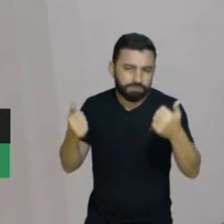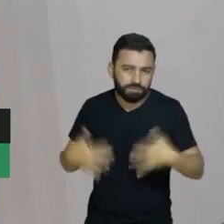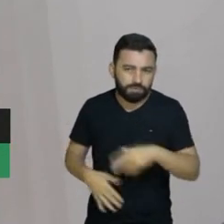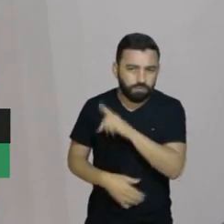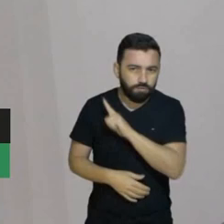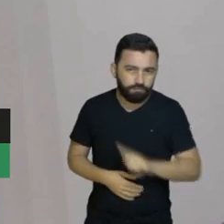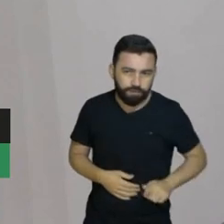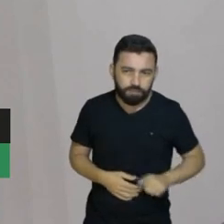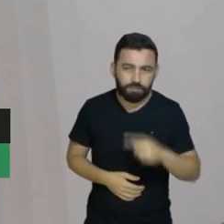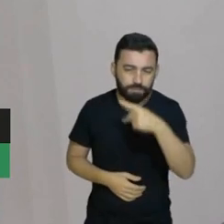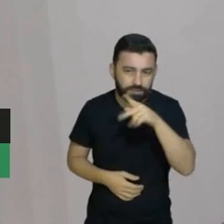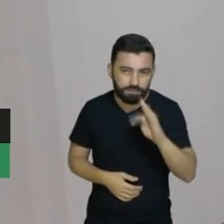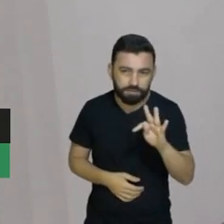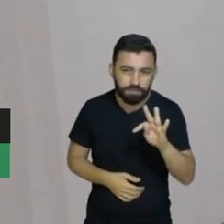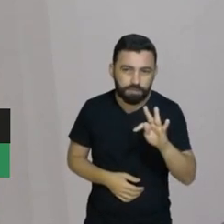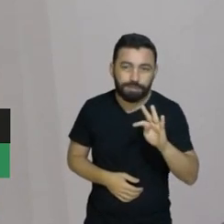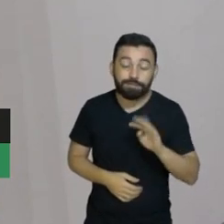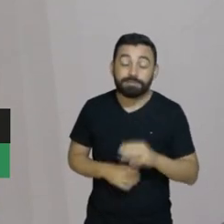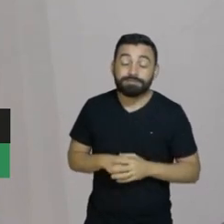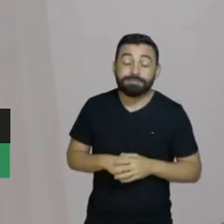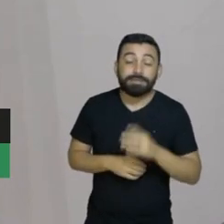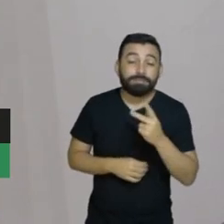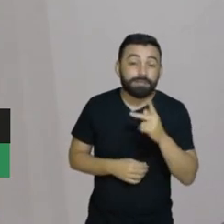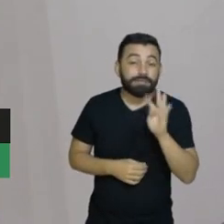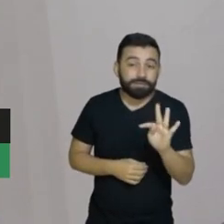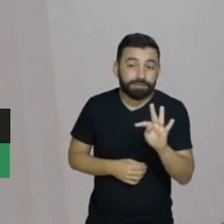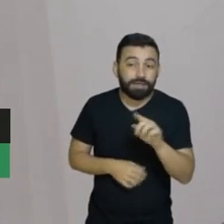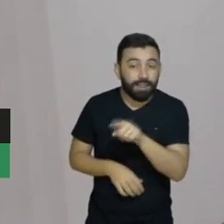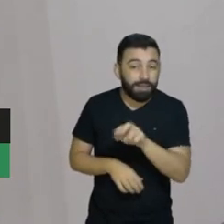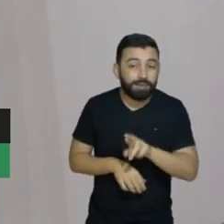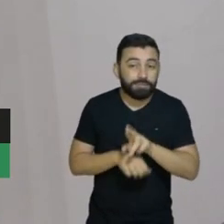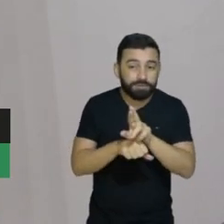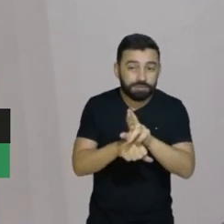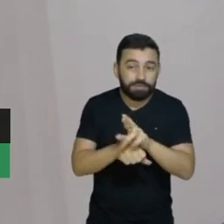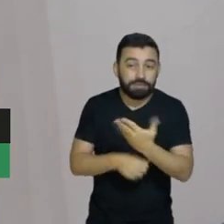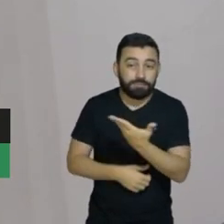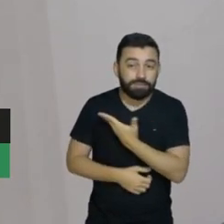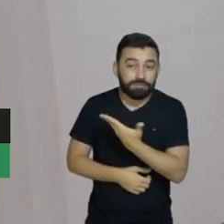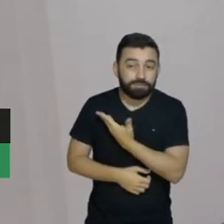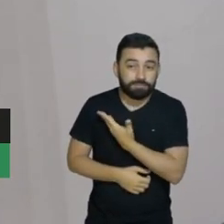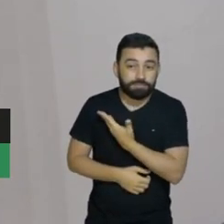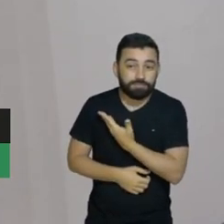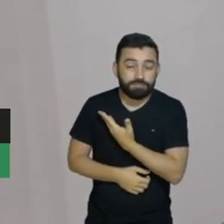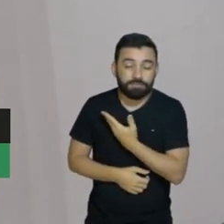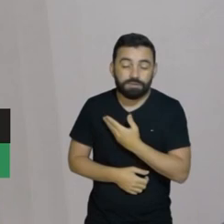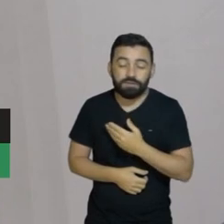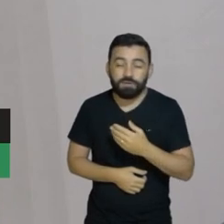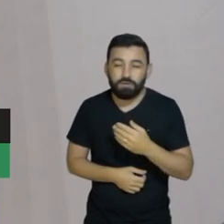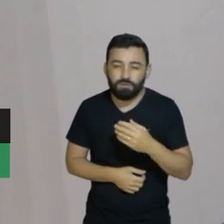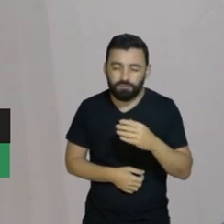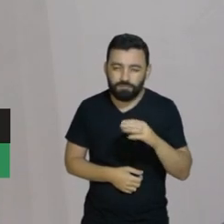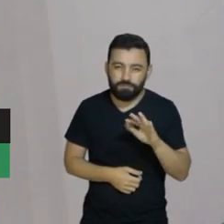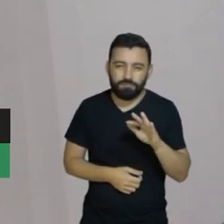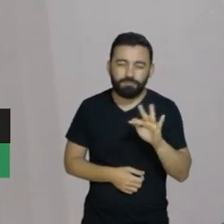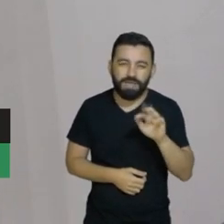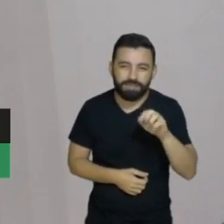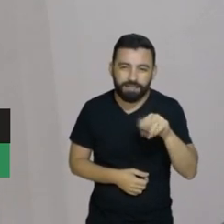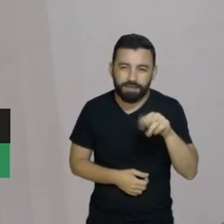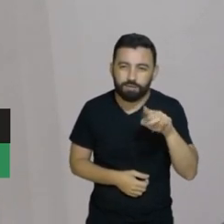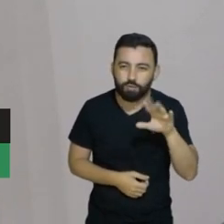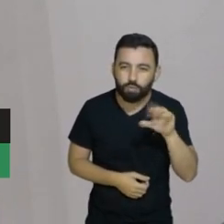nada, o PT, através do seu representante, seu amigo, né, Fernando Haddad, pagou